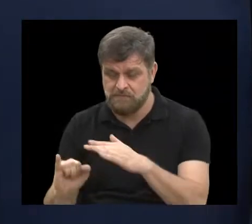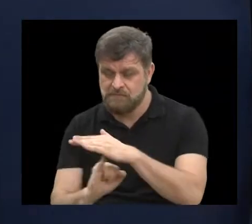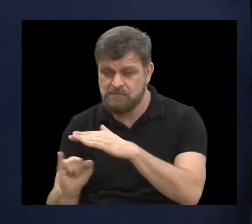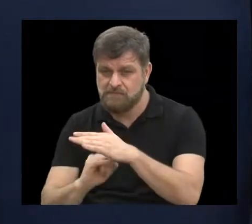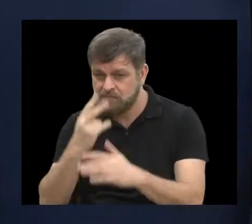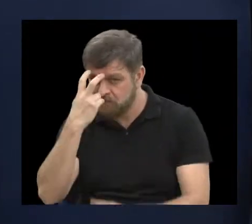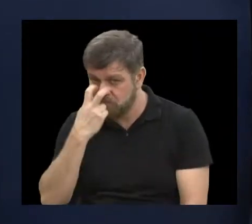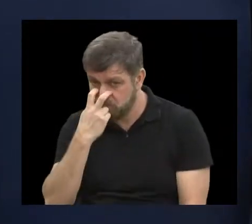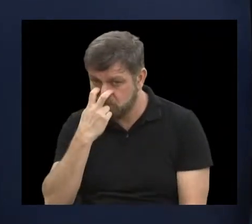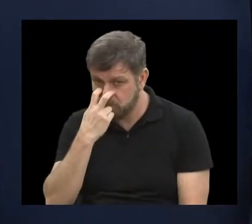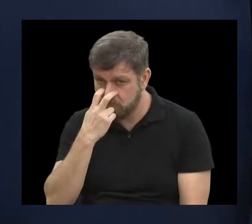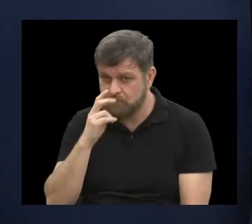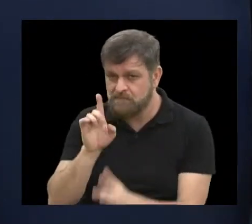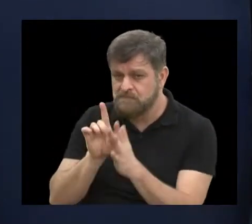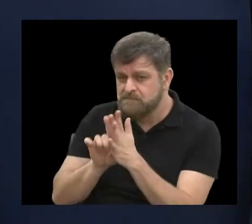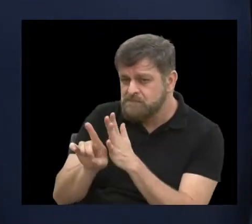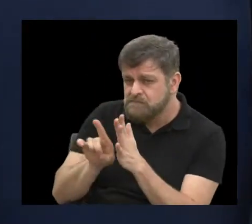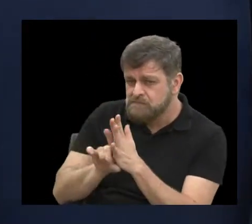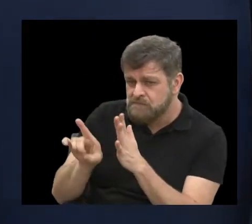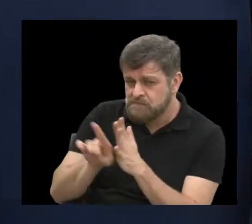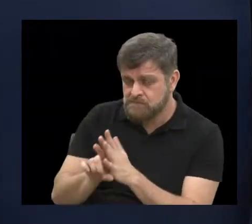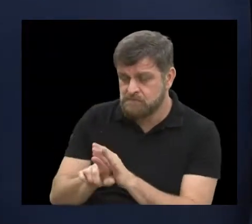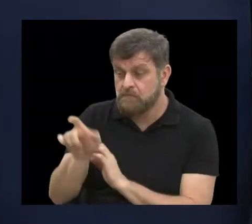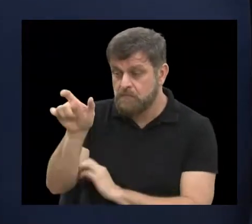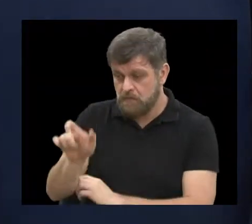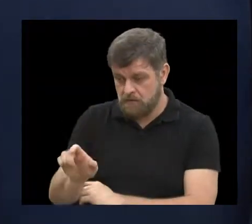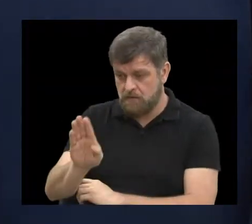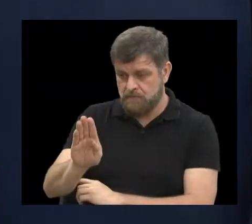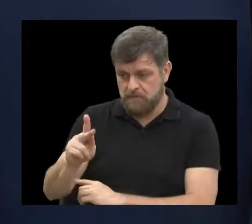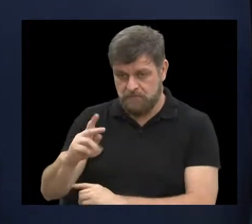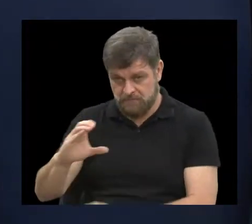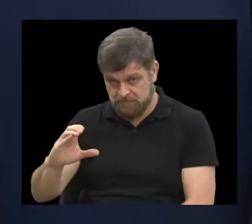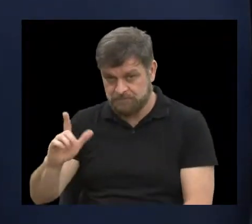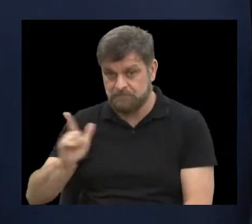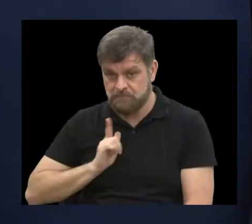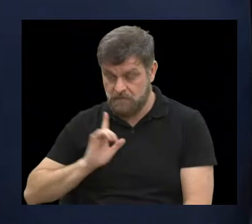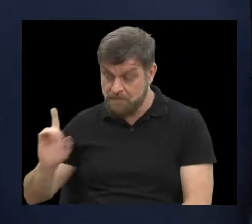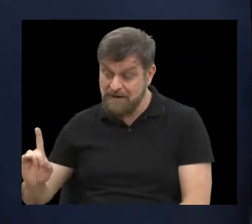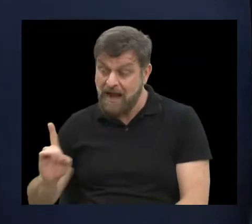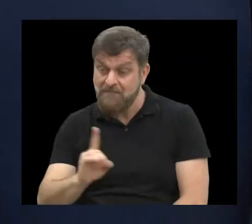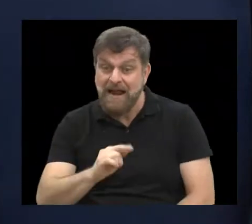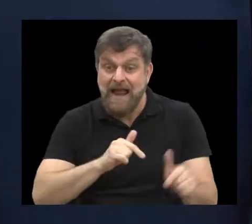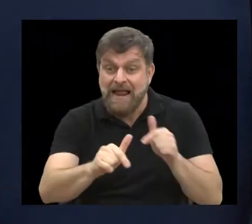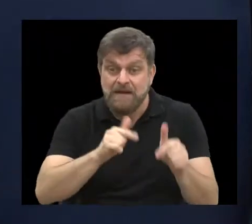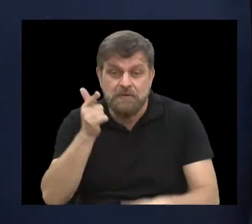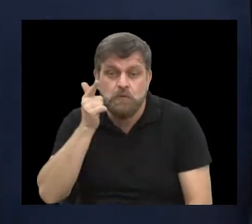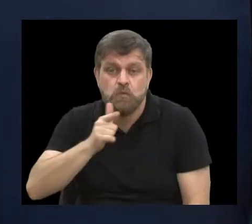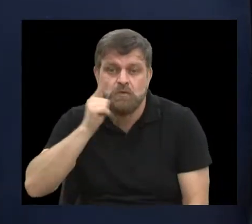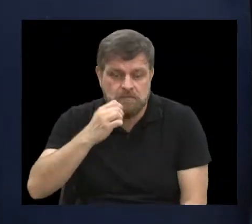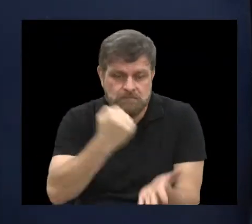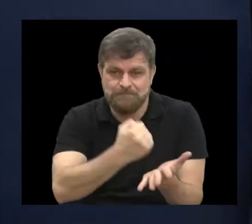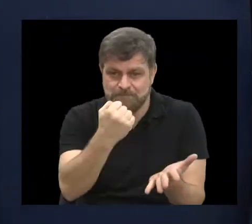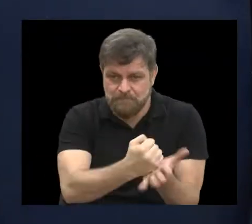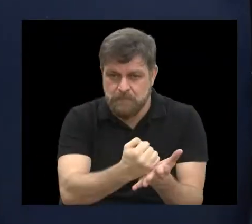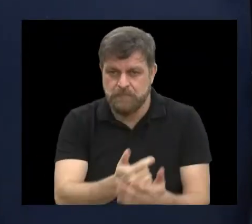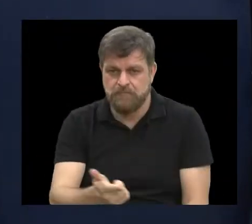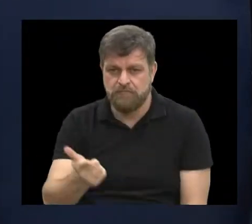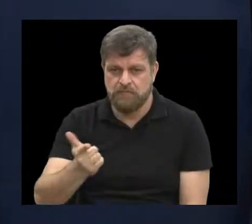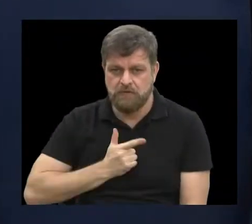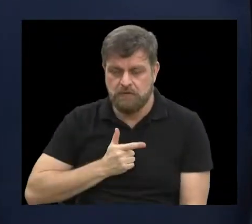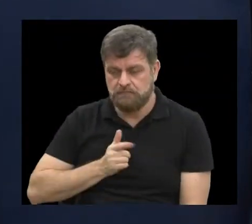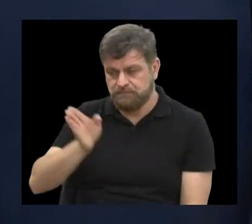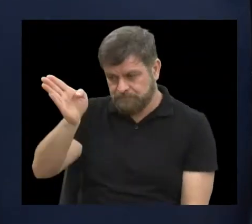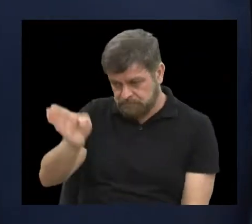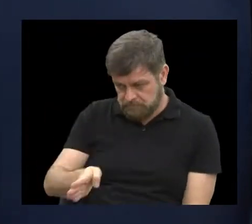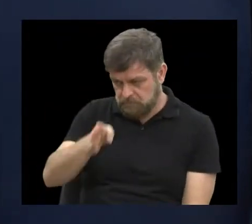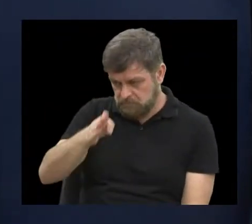você não falou sobre isso. Quando a pessoa ela tem o benefício, mas ela vai para o mercado de trabalho. E aí fica, né, teria, teoricamente, a